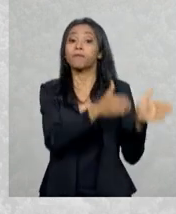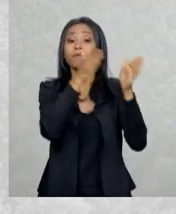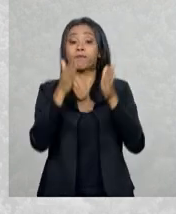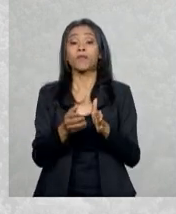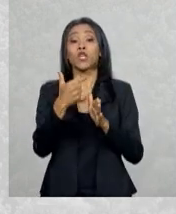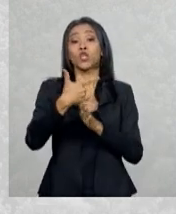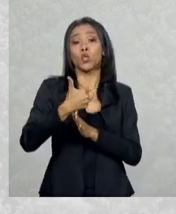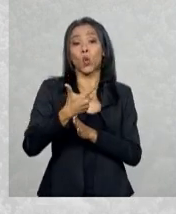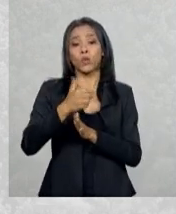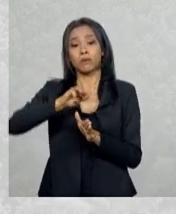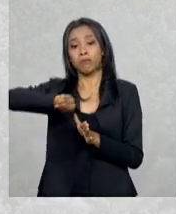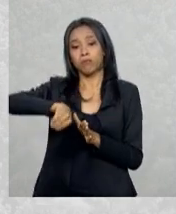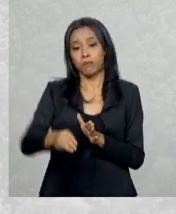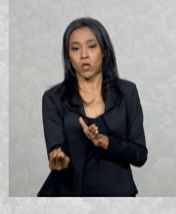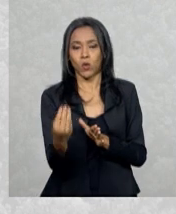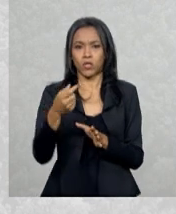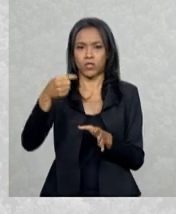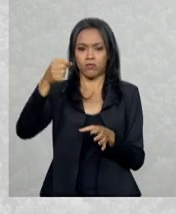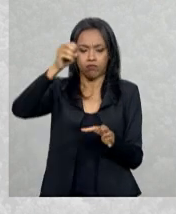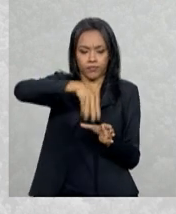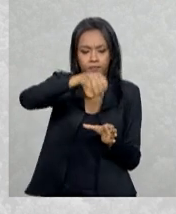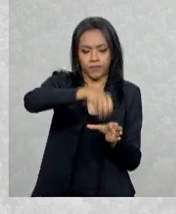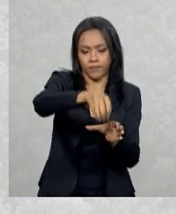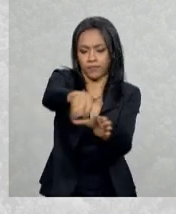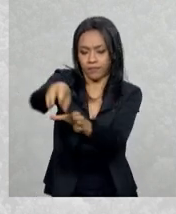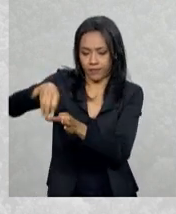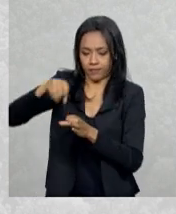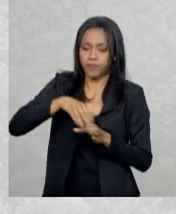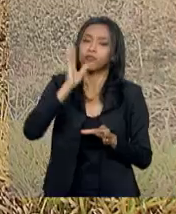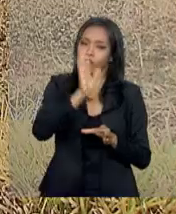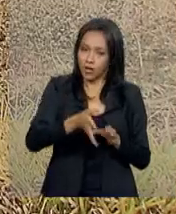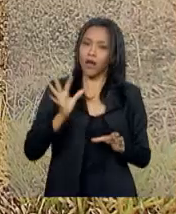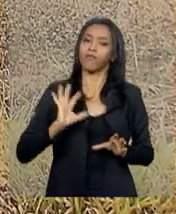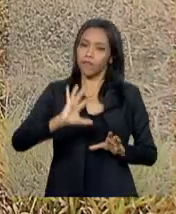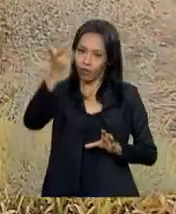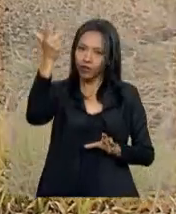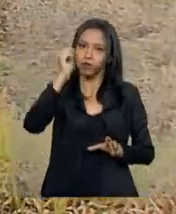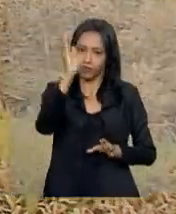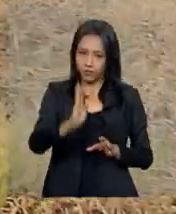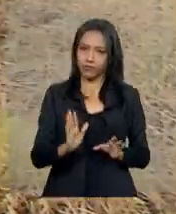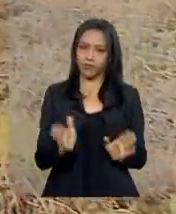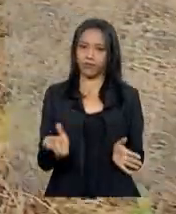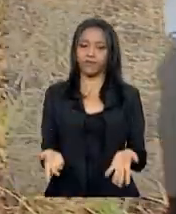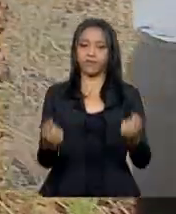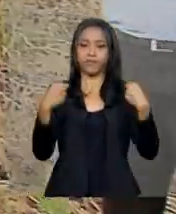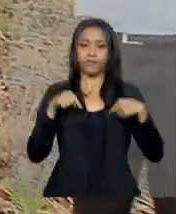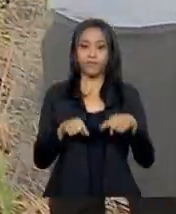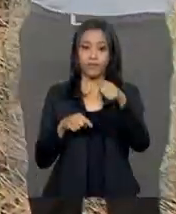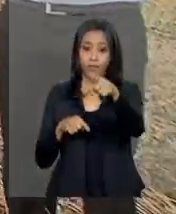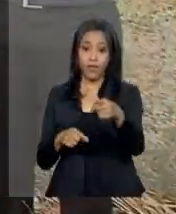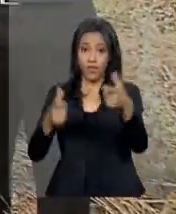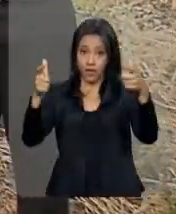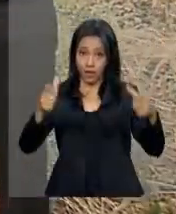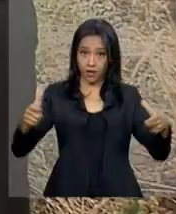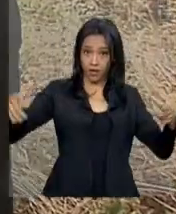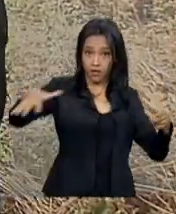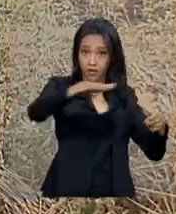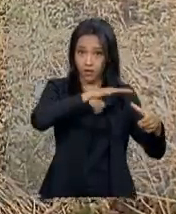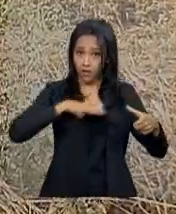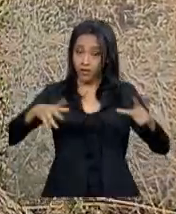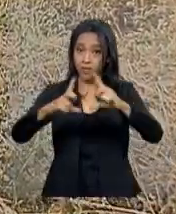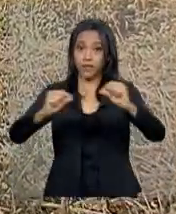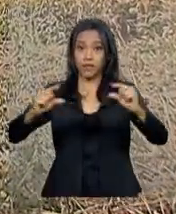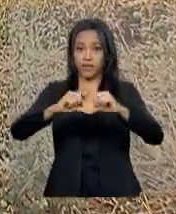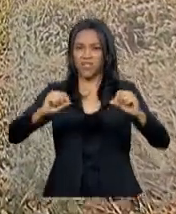hectares de florestas trabalho que já está acontecendo essa área de cerrado fica aqui na floresta nacional de brasília e tinha